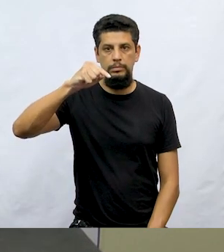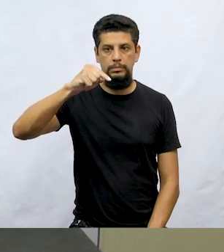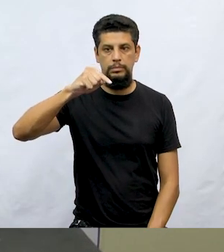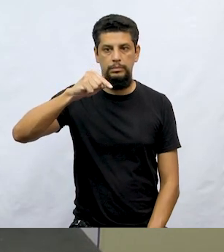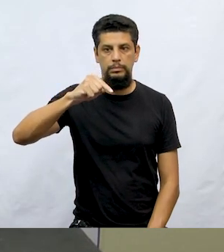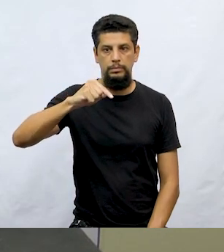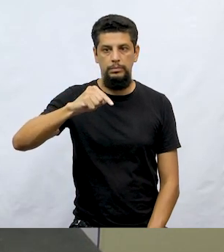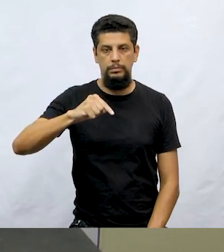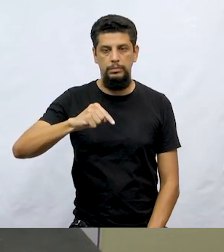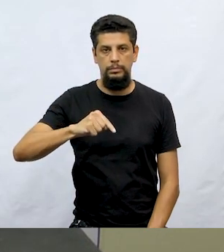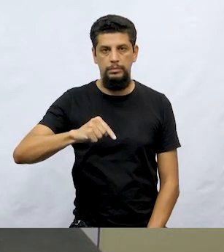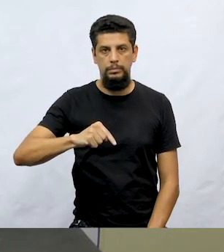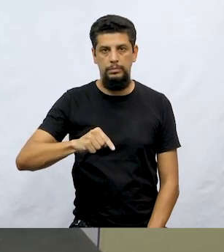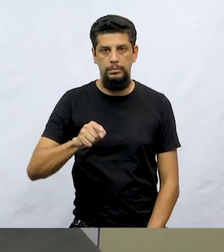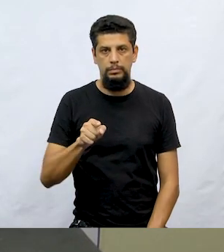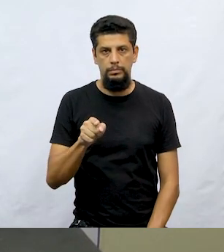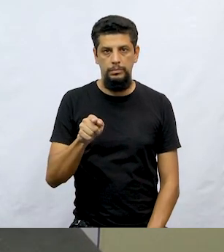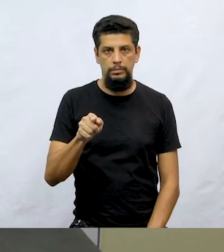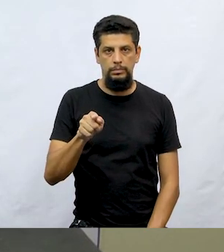Assim.